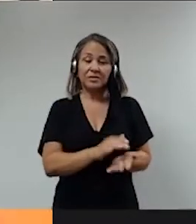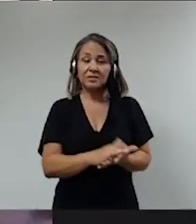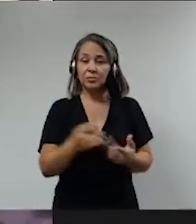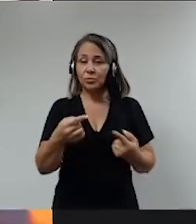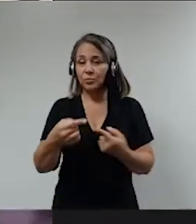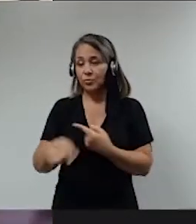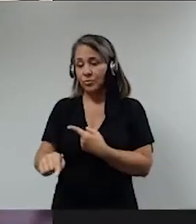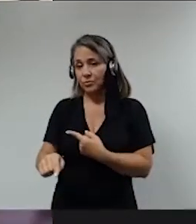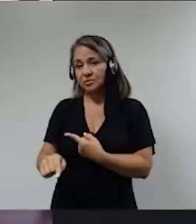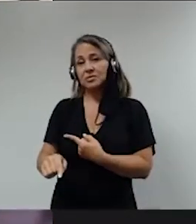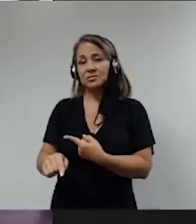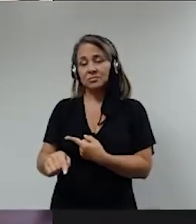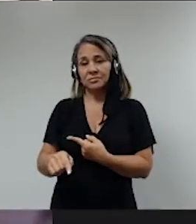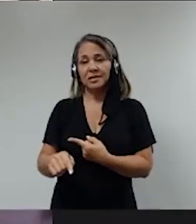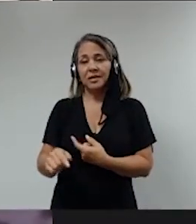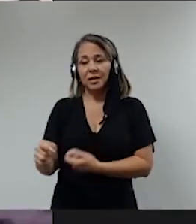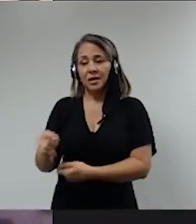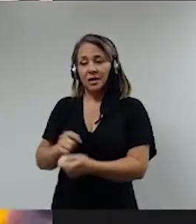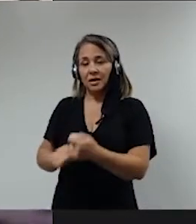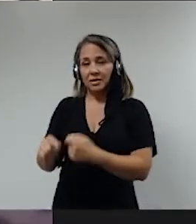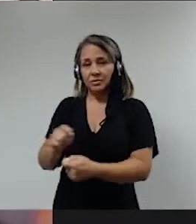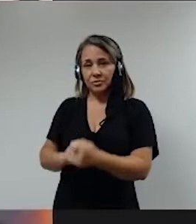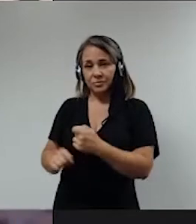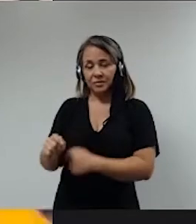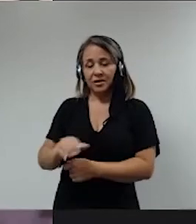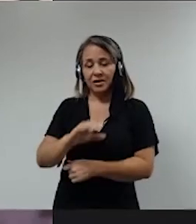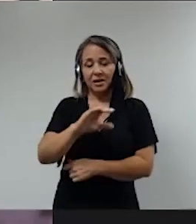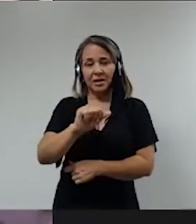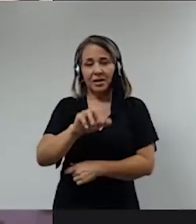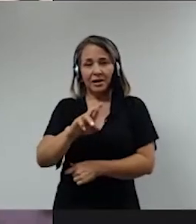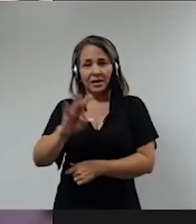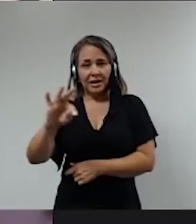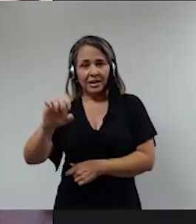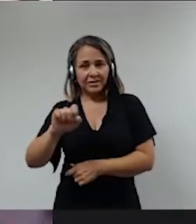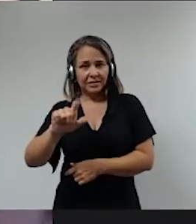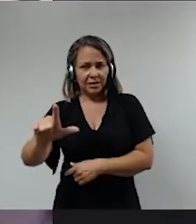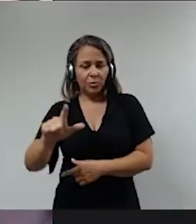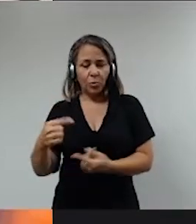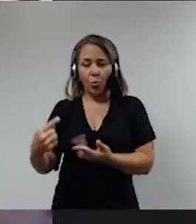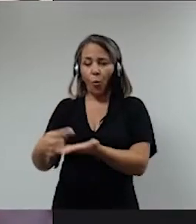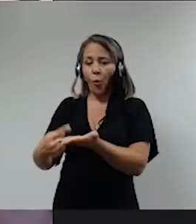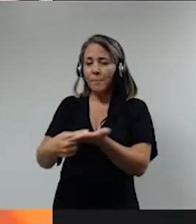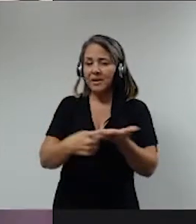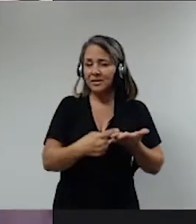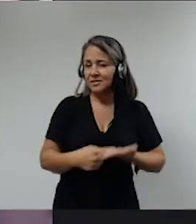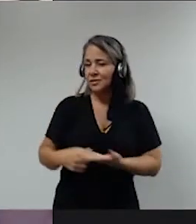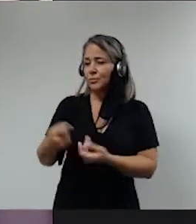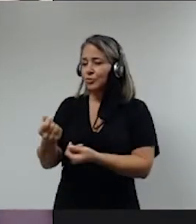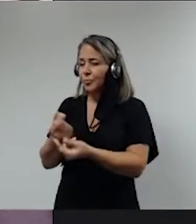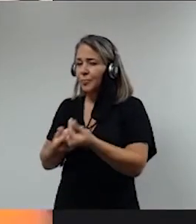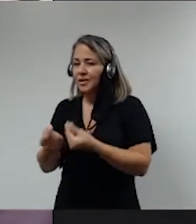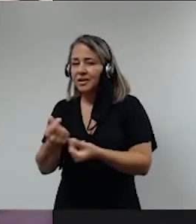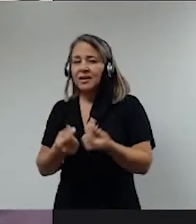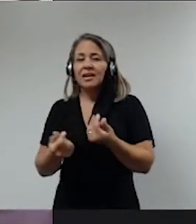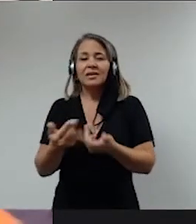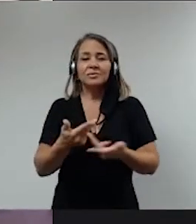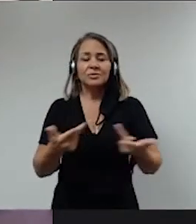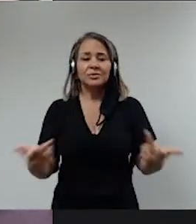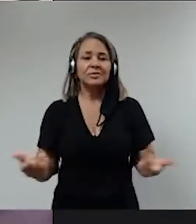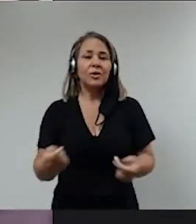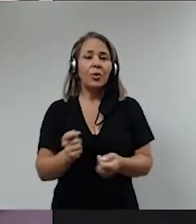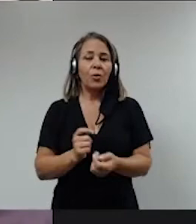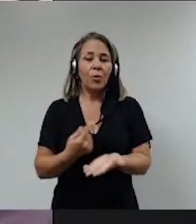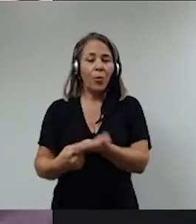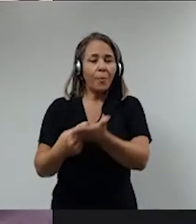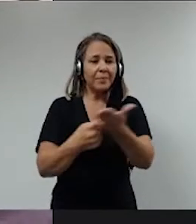econômica. A mais famosa delas é cartel, que é cartel, combinação de preços entre concorrentes, divisão de região geográfica, combinação